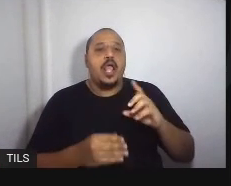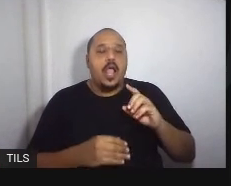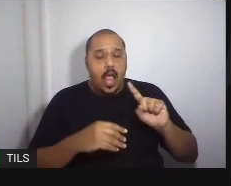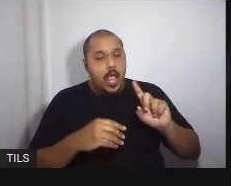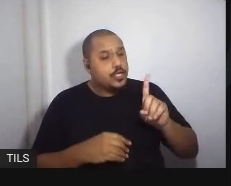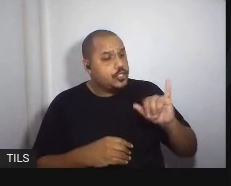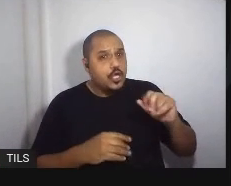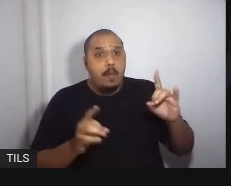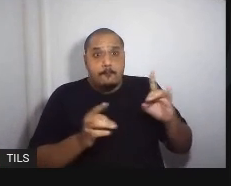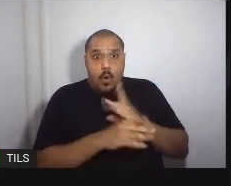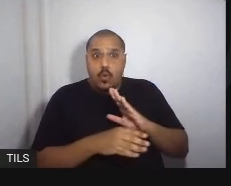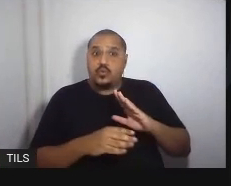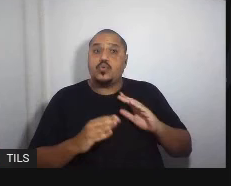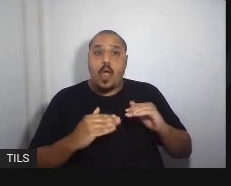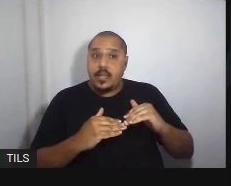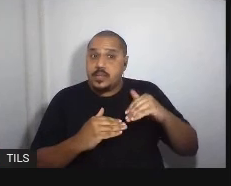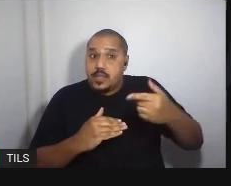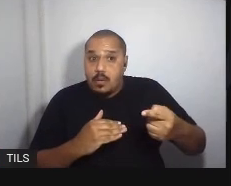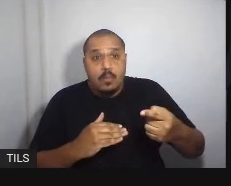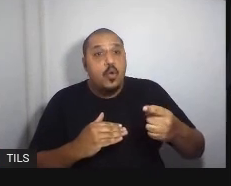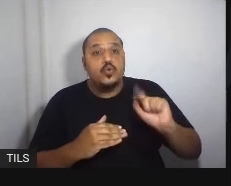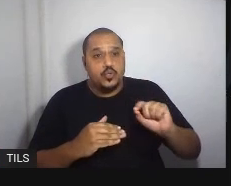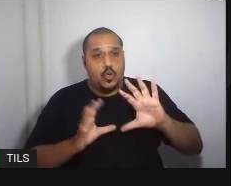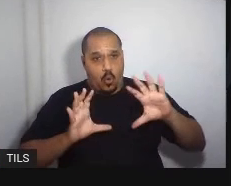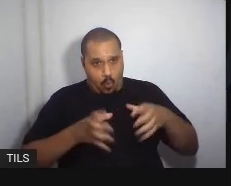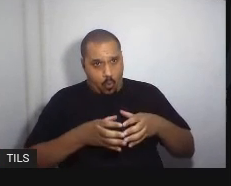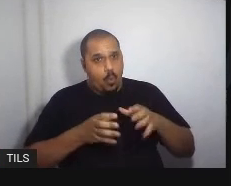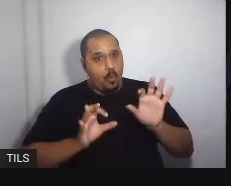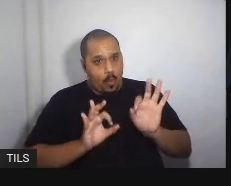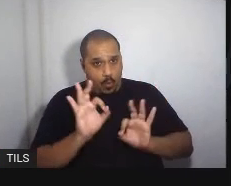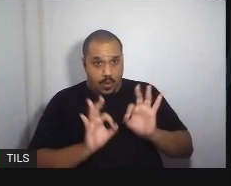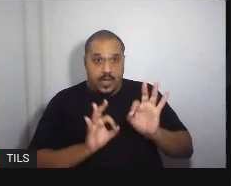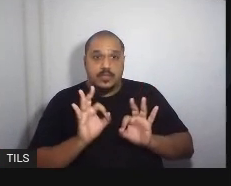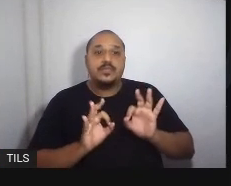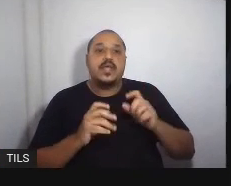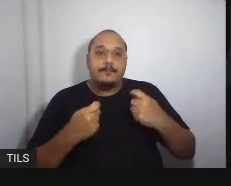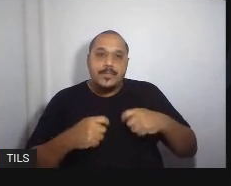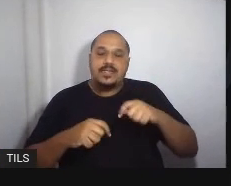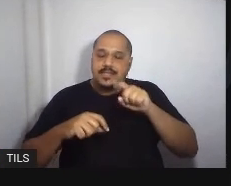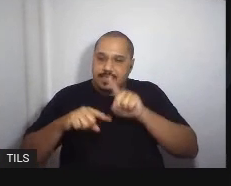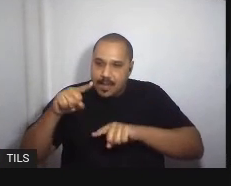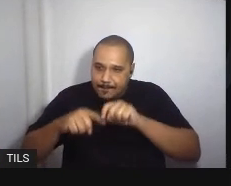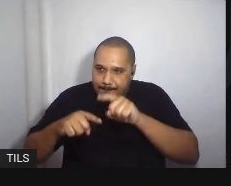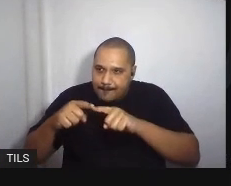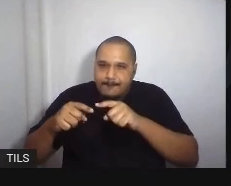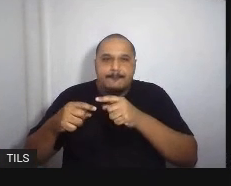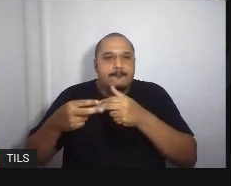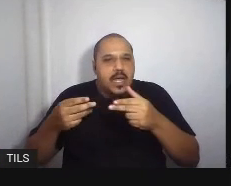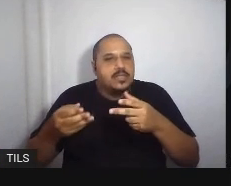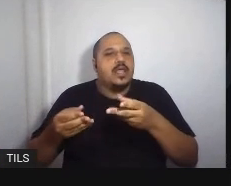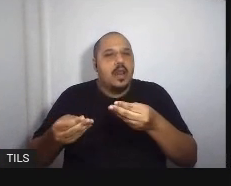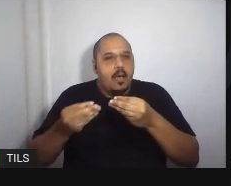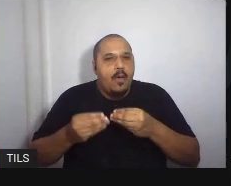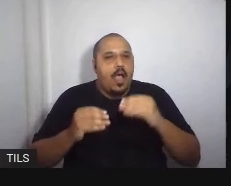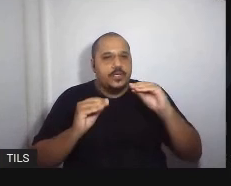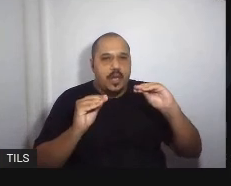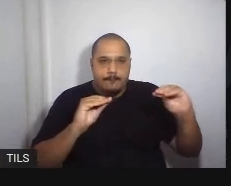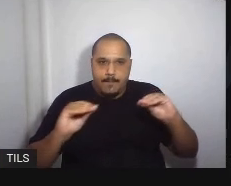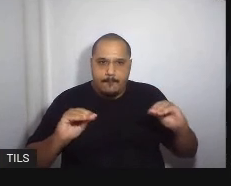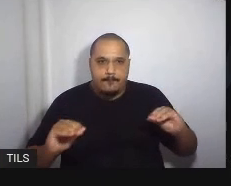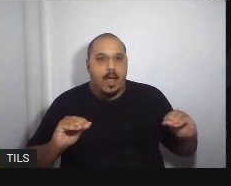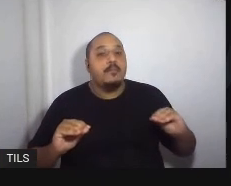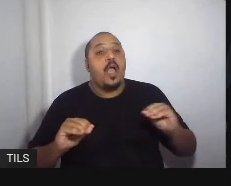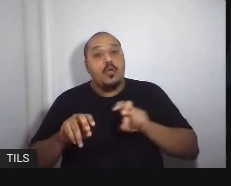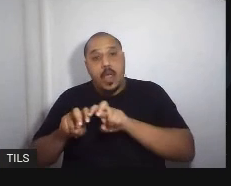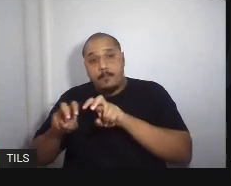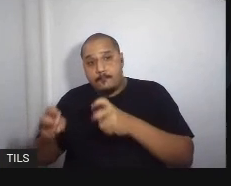a comissão, então, ela precisa pegar os materiais recebidos e organizar eles pelas bancas, distribuir tanto os planos de